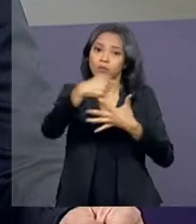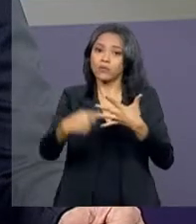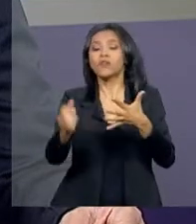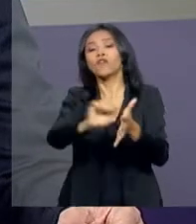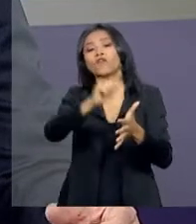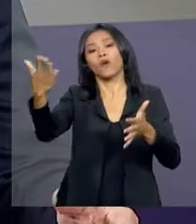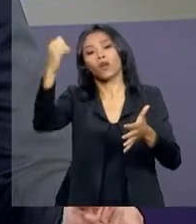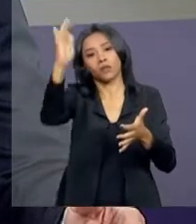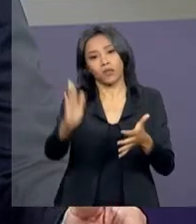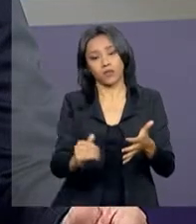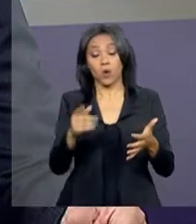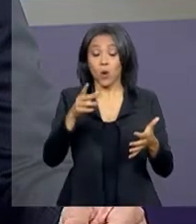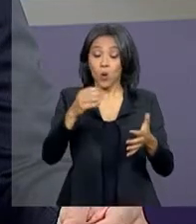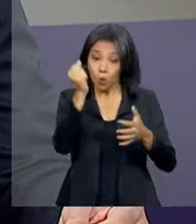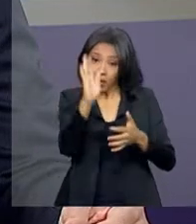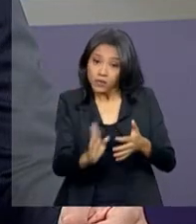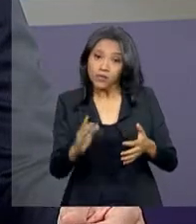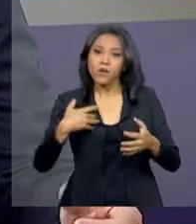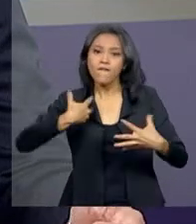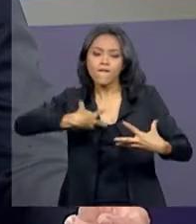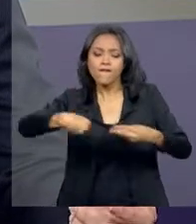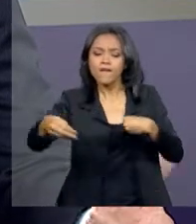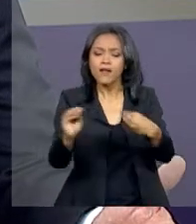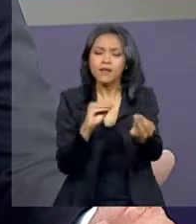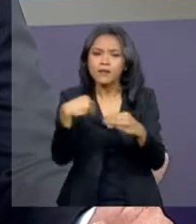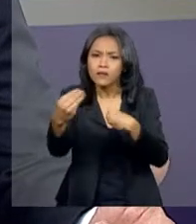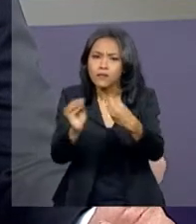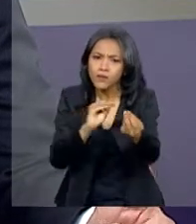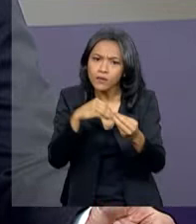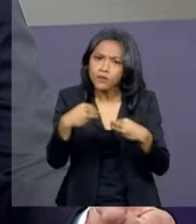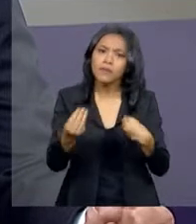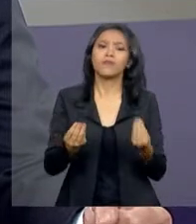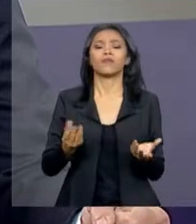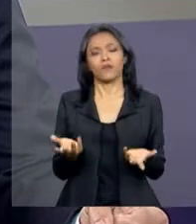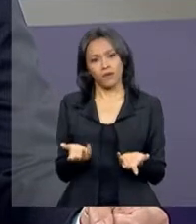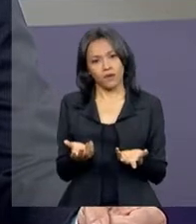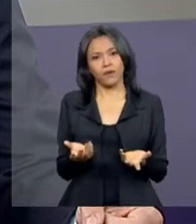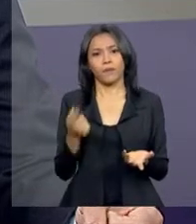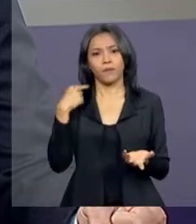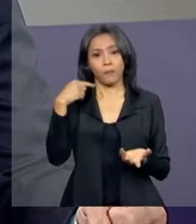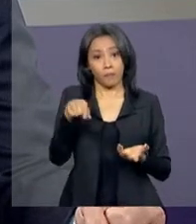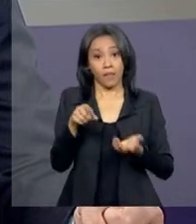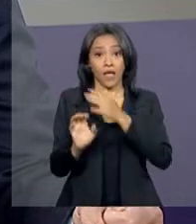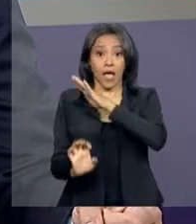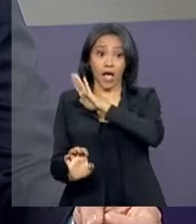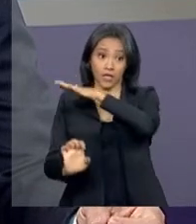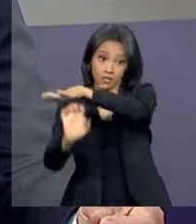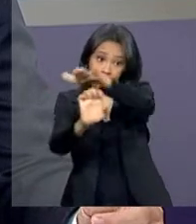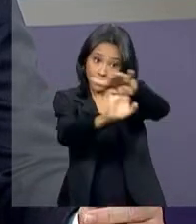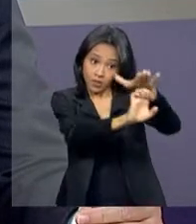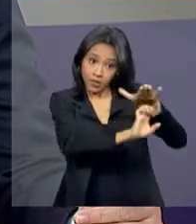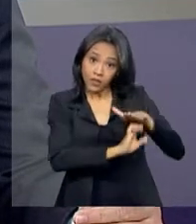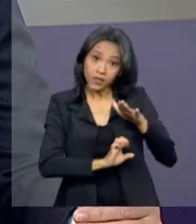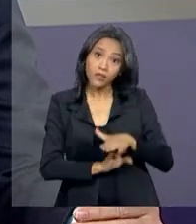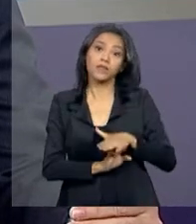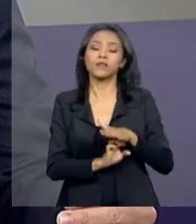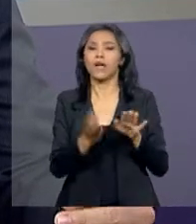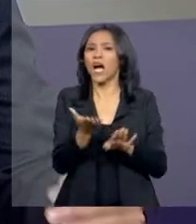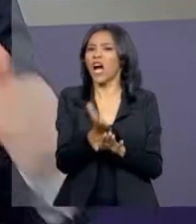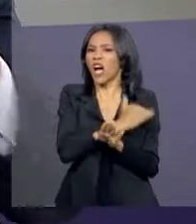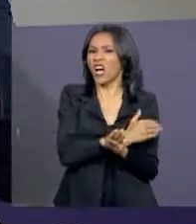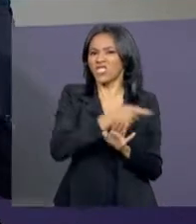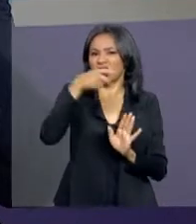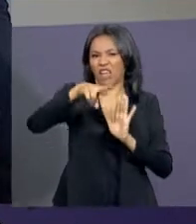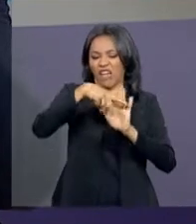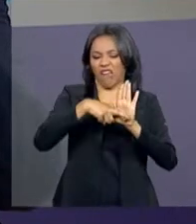ele é flexível usou o conteúdo local das empresas que exploram petróleo ou seja antes exigia